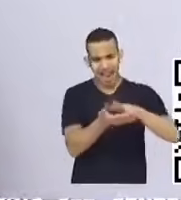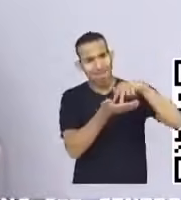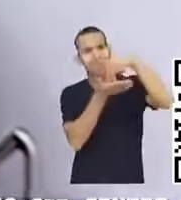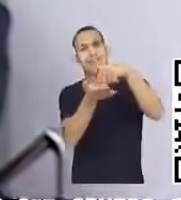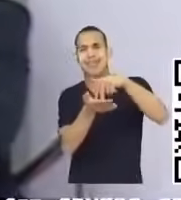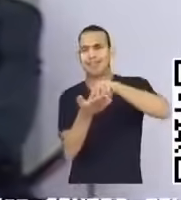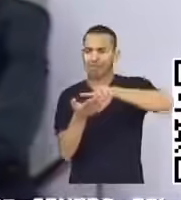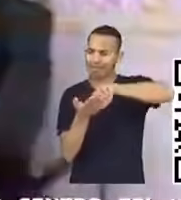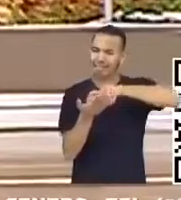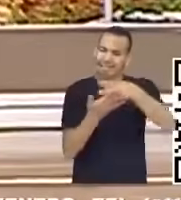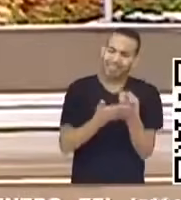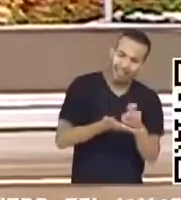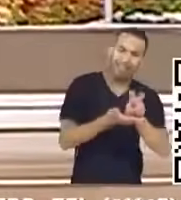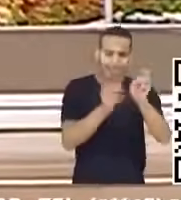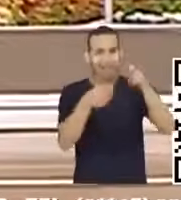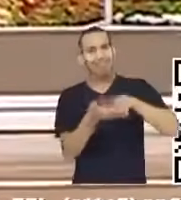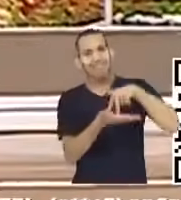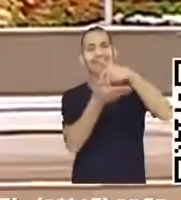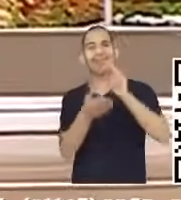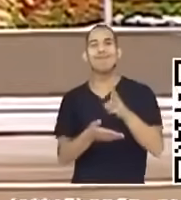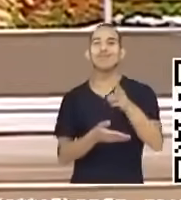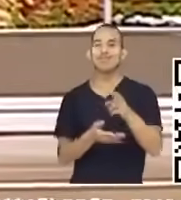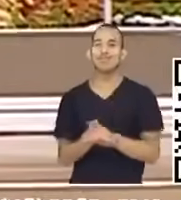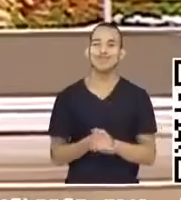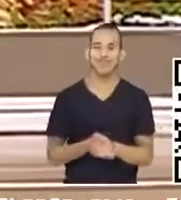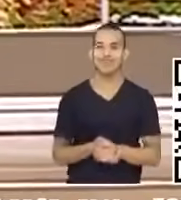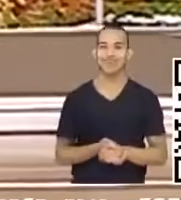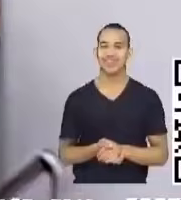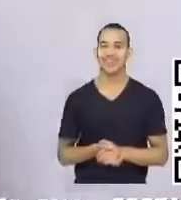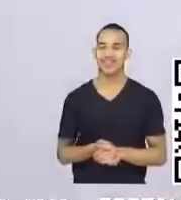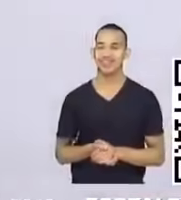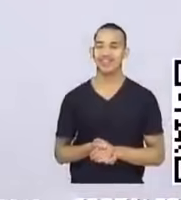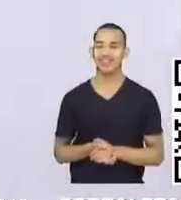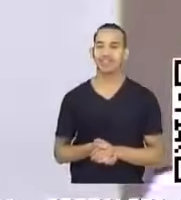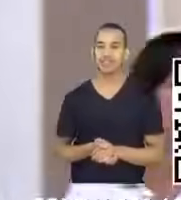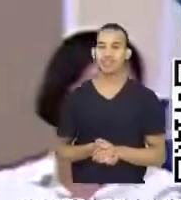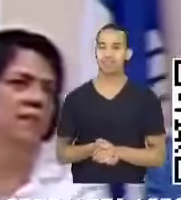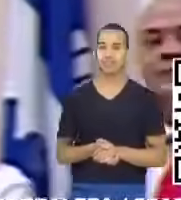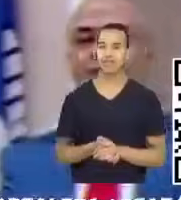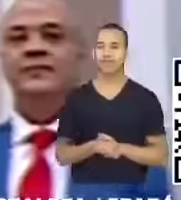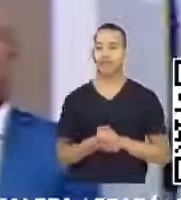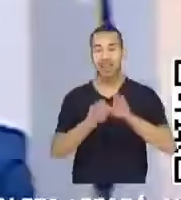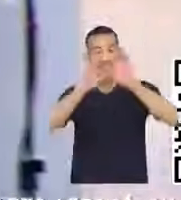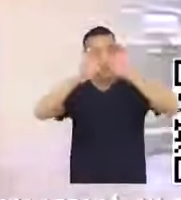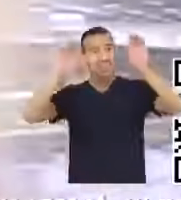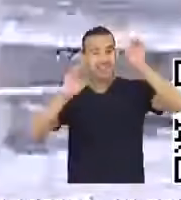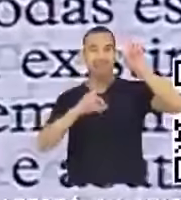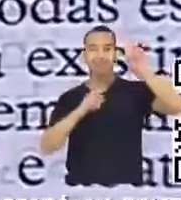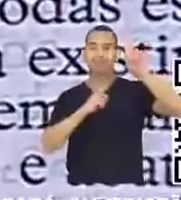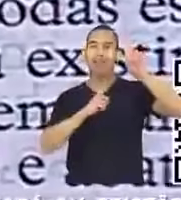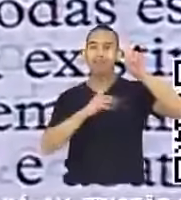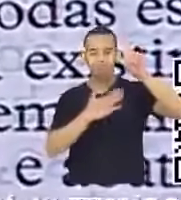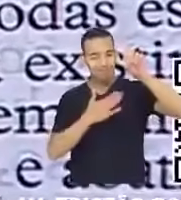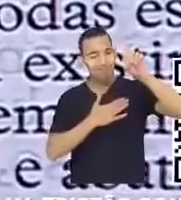ó e levantou-a e o doido o céu é